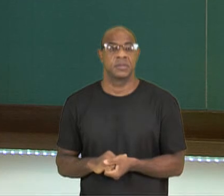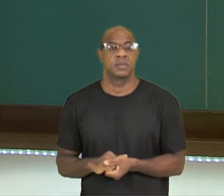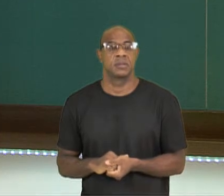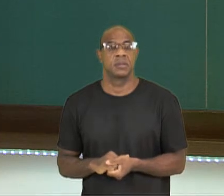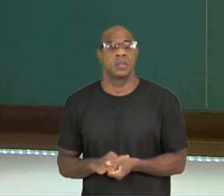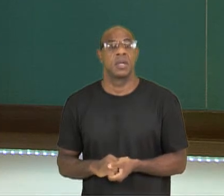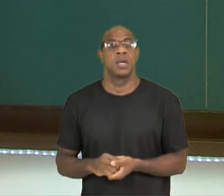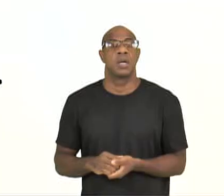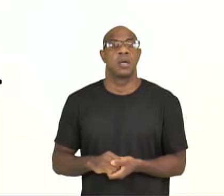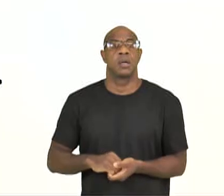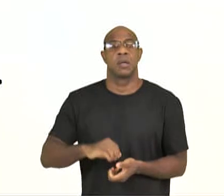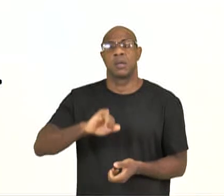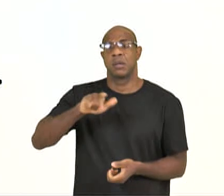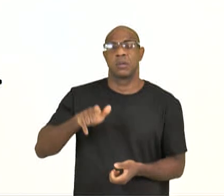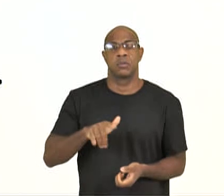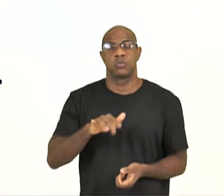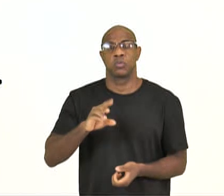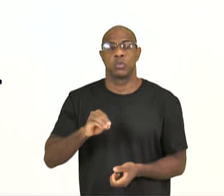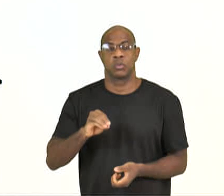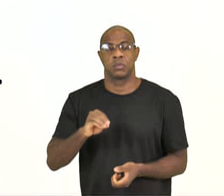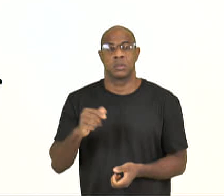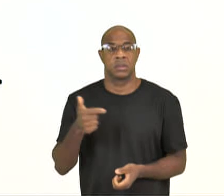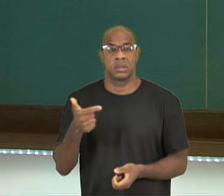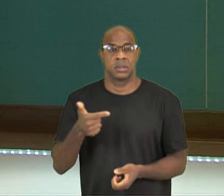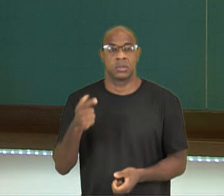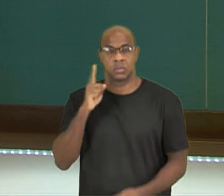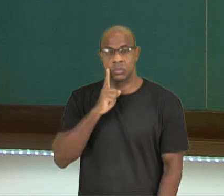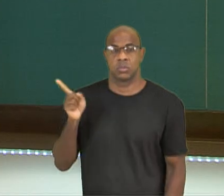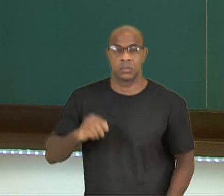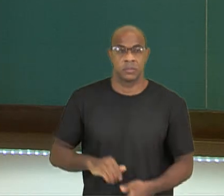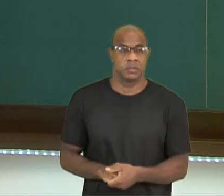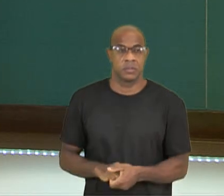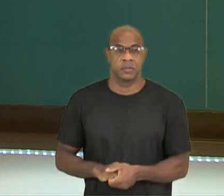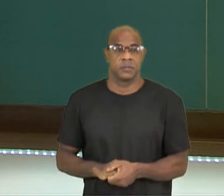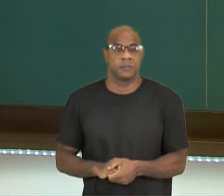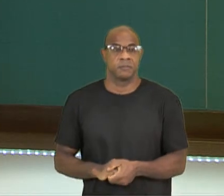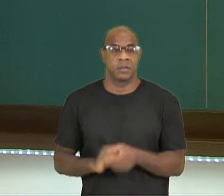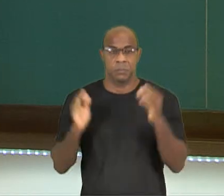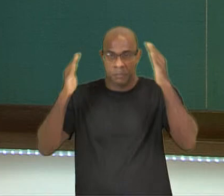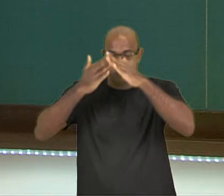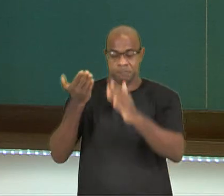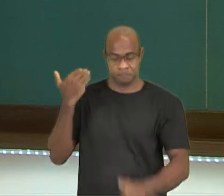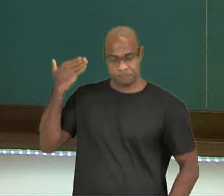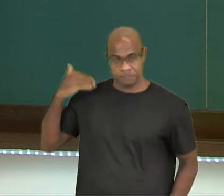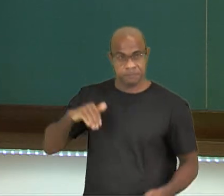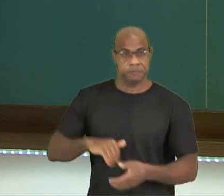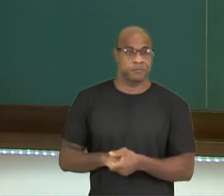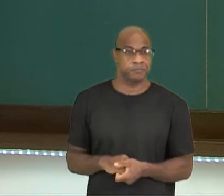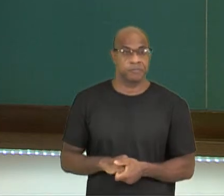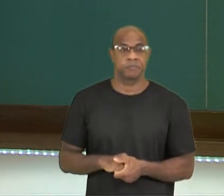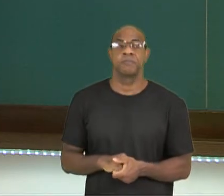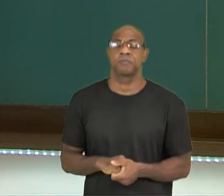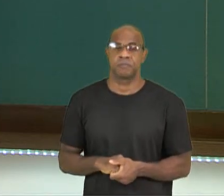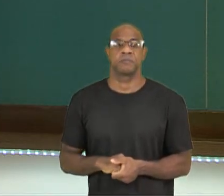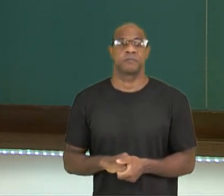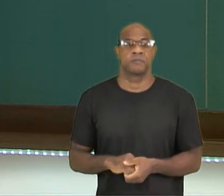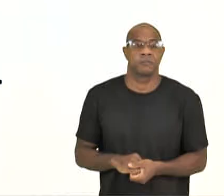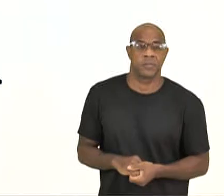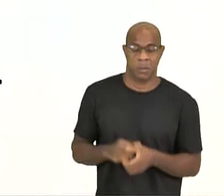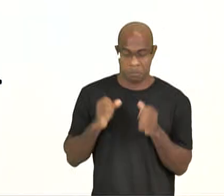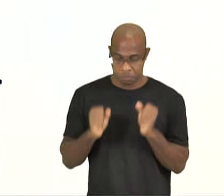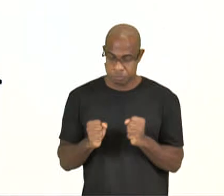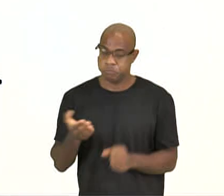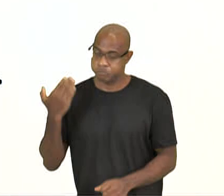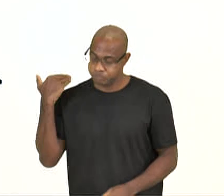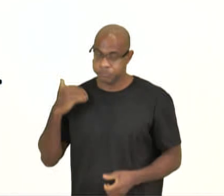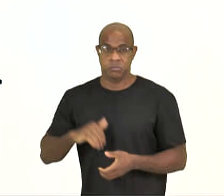o grande nome da Alta Renascença. Queria elevar o nome da igreja, foi idealizador da nova Basílica de São Pedro, do Complexo do